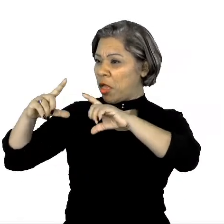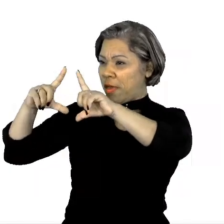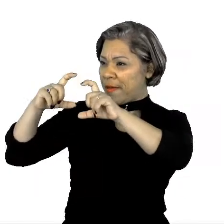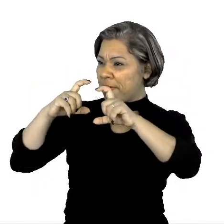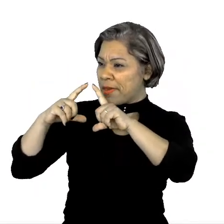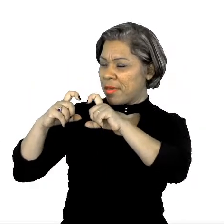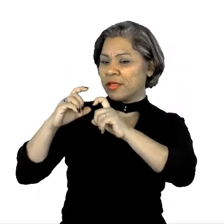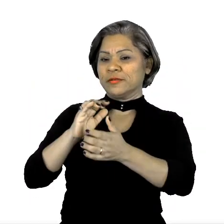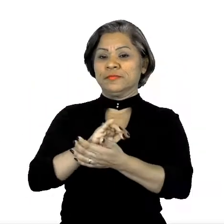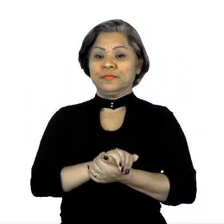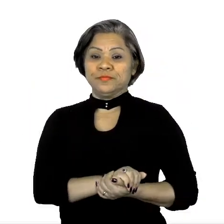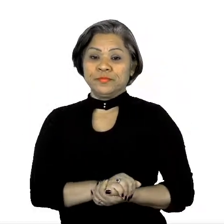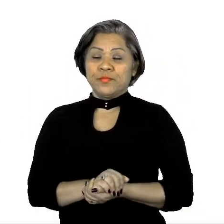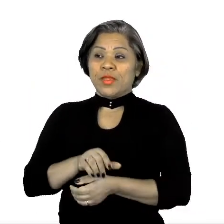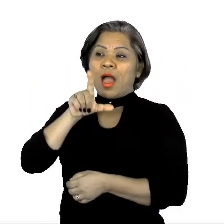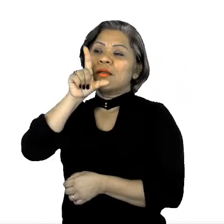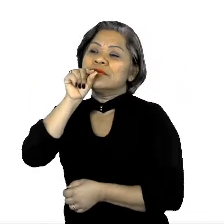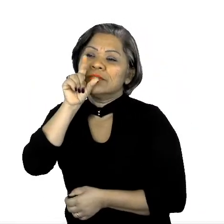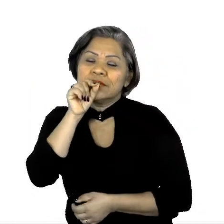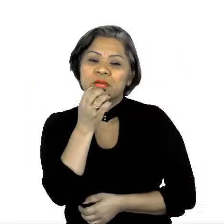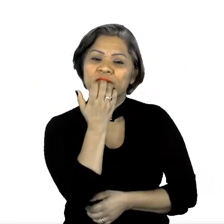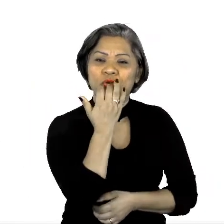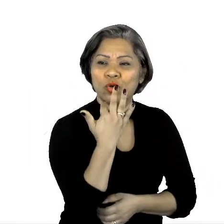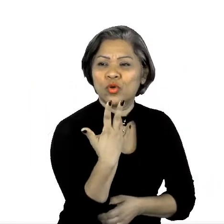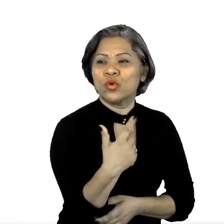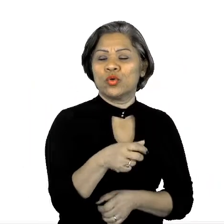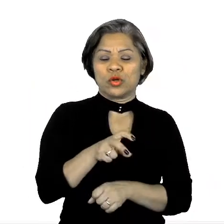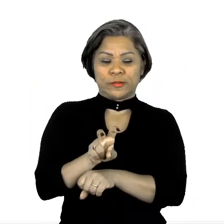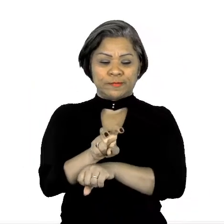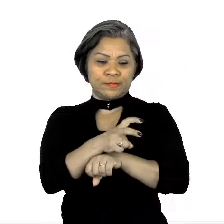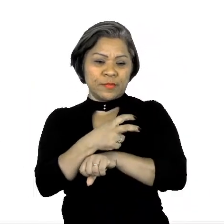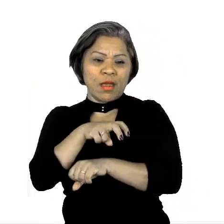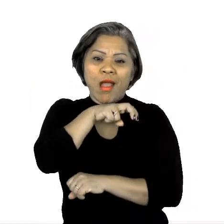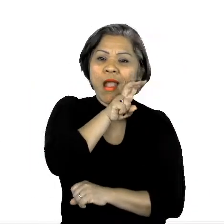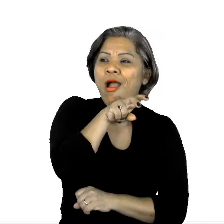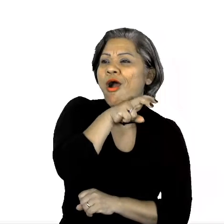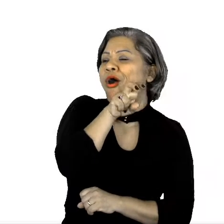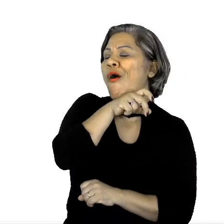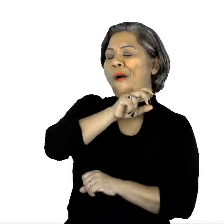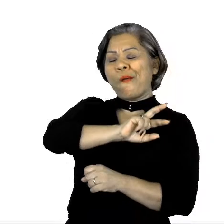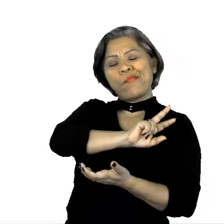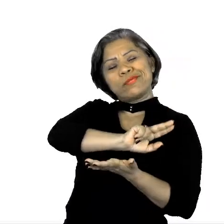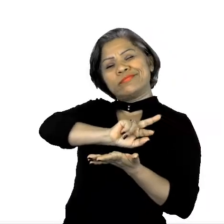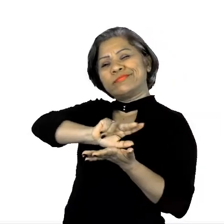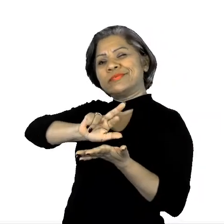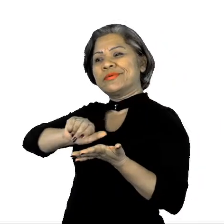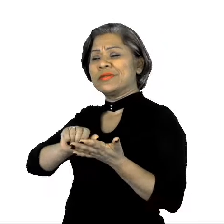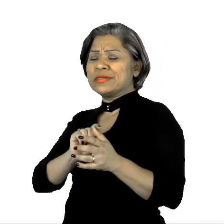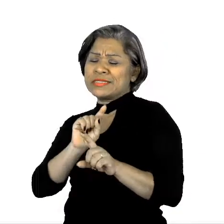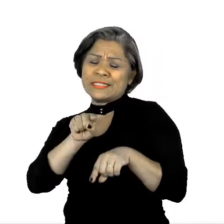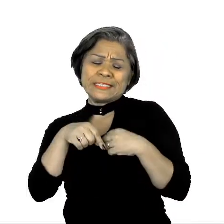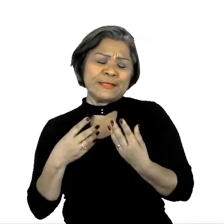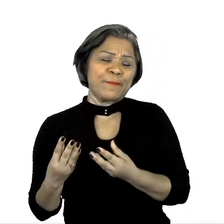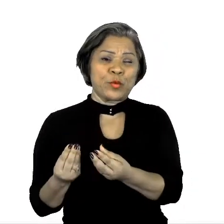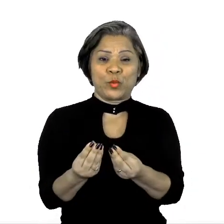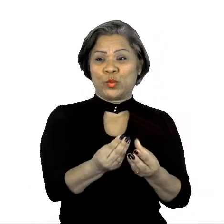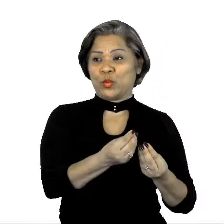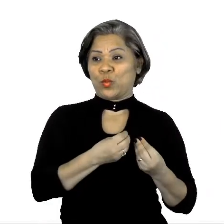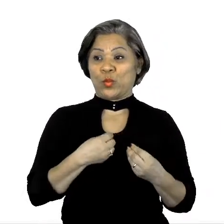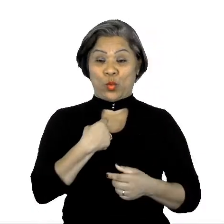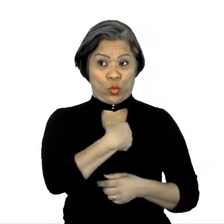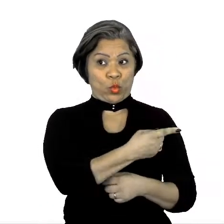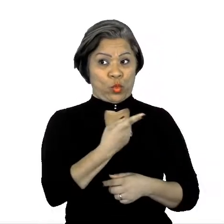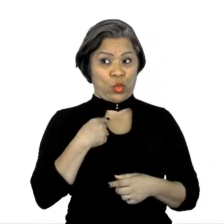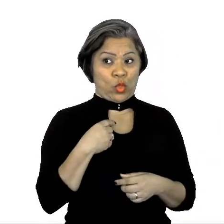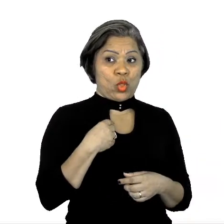aves coloridas, os felinos, as cobras de várias espécies e muitos outros. Nossa turma permaneceu no